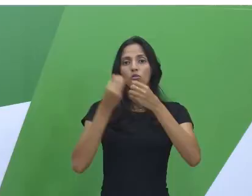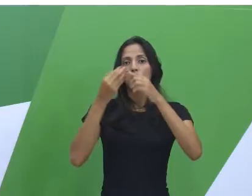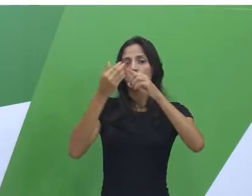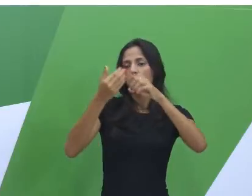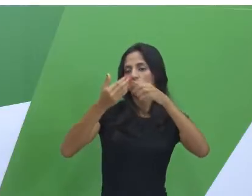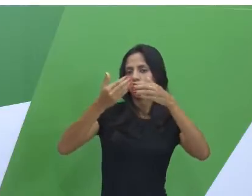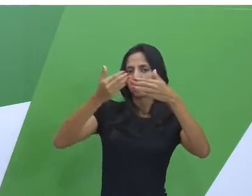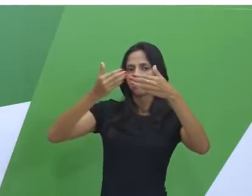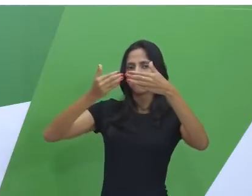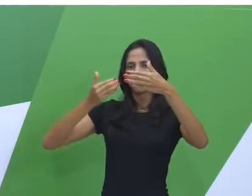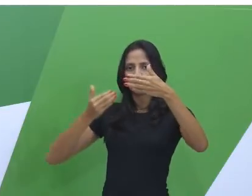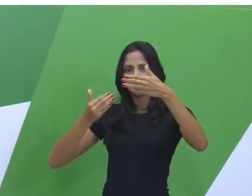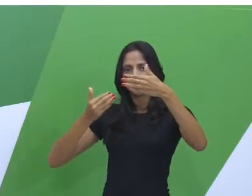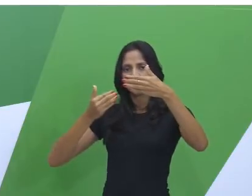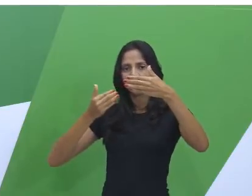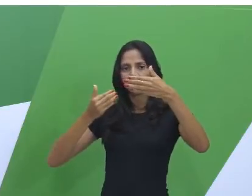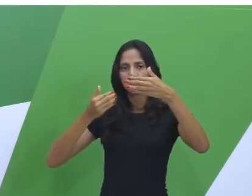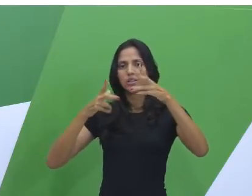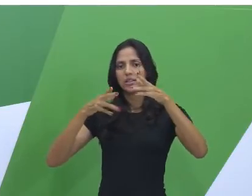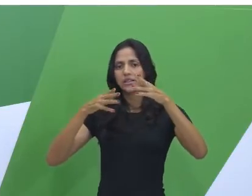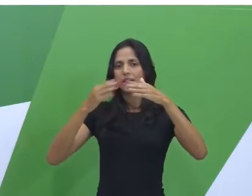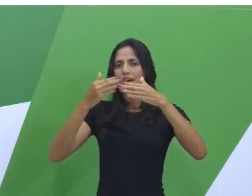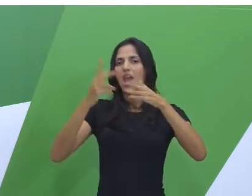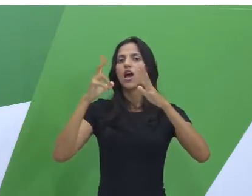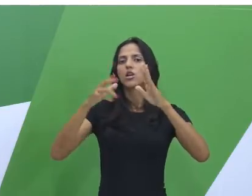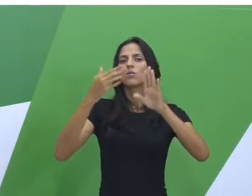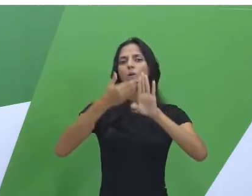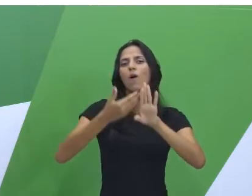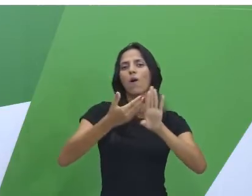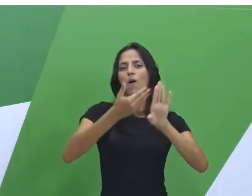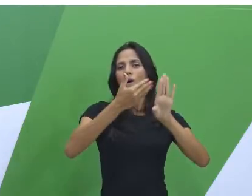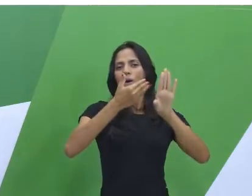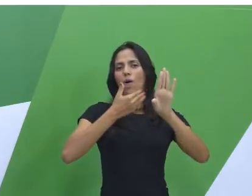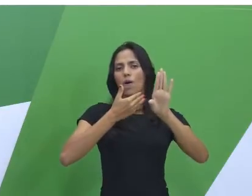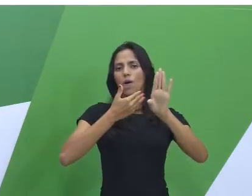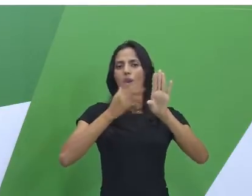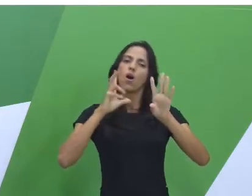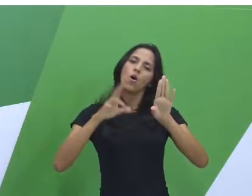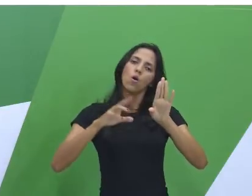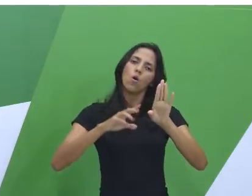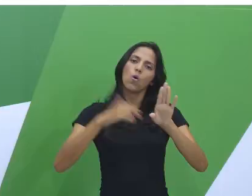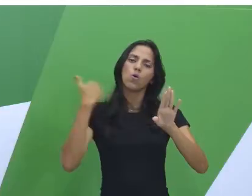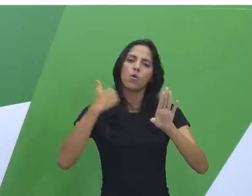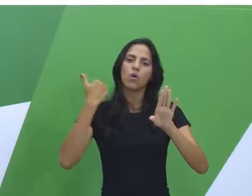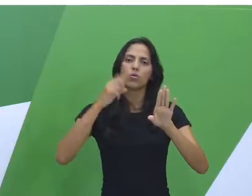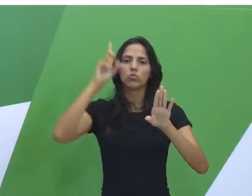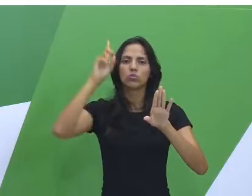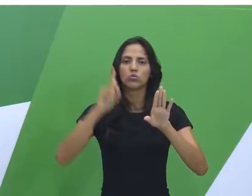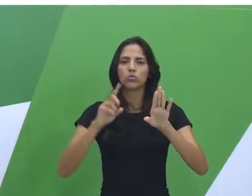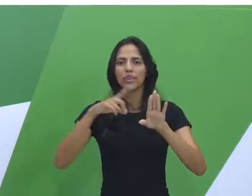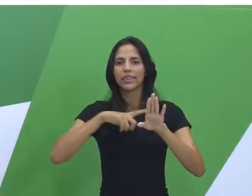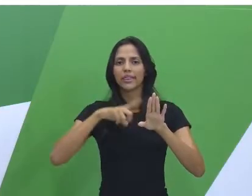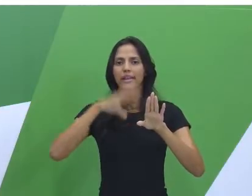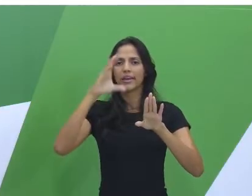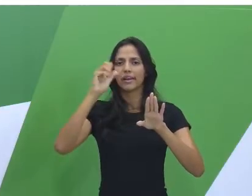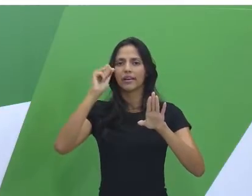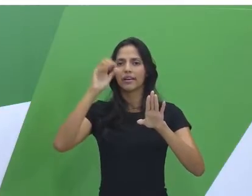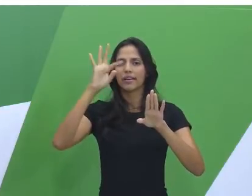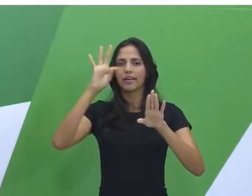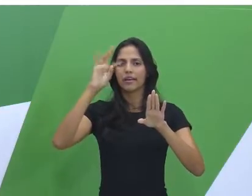está na tua frente e que está na tua adjacência, nós chamamos de cateto